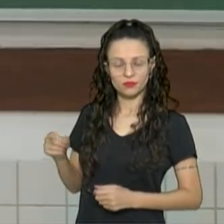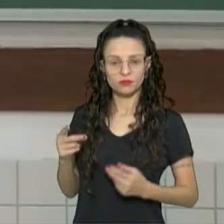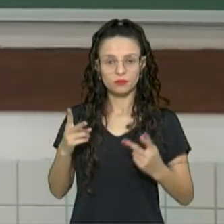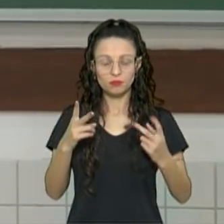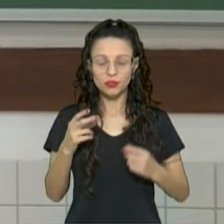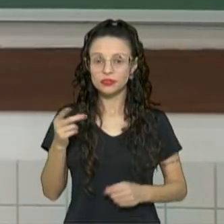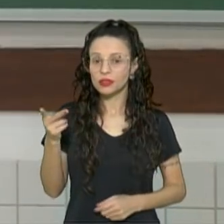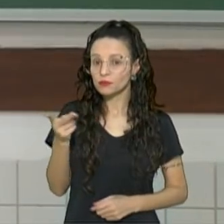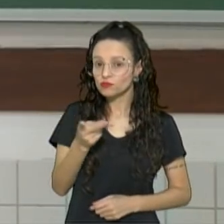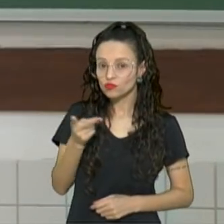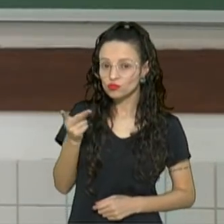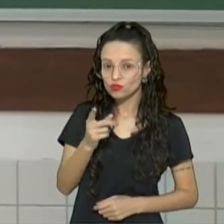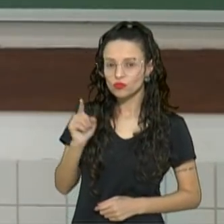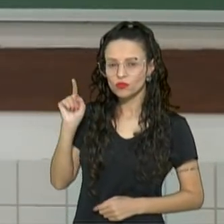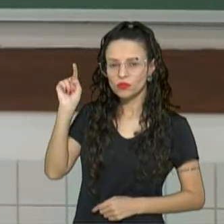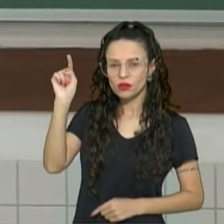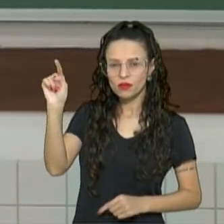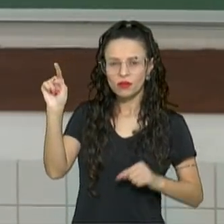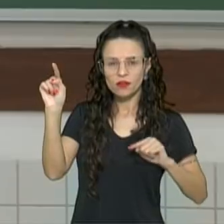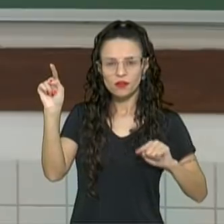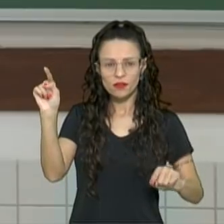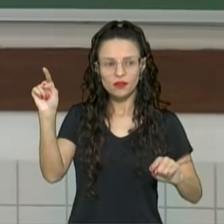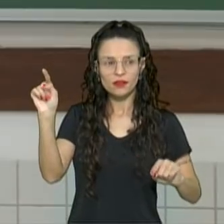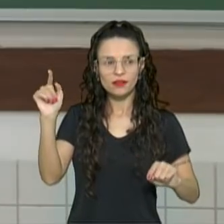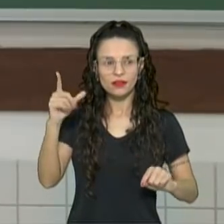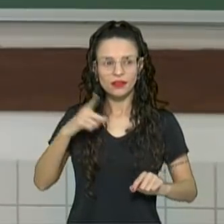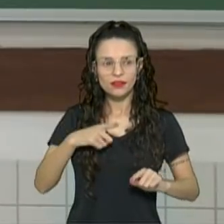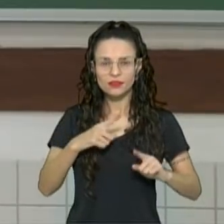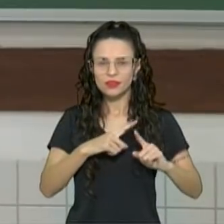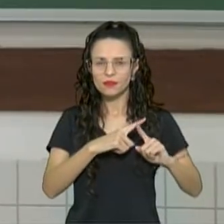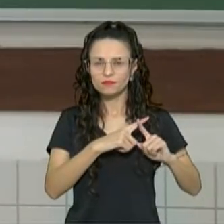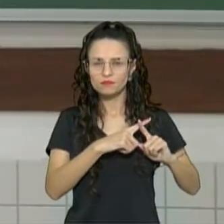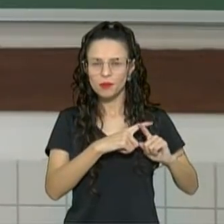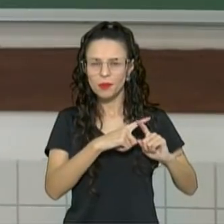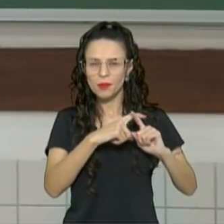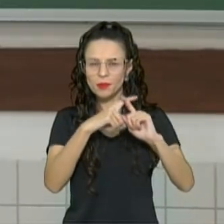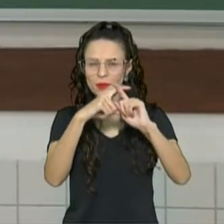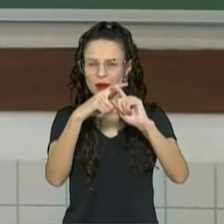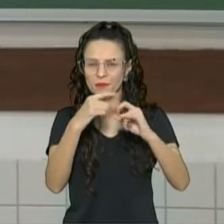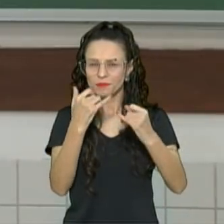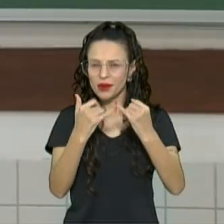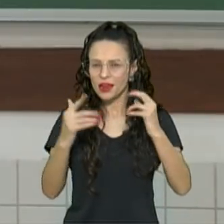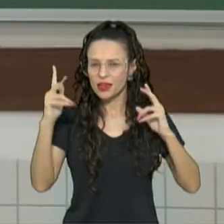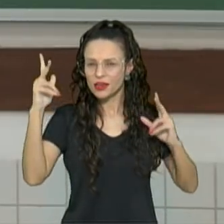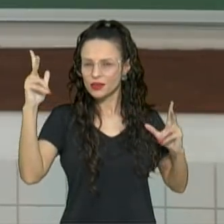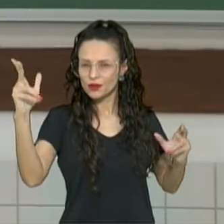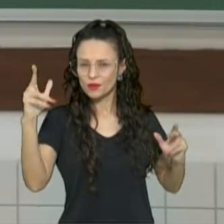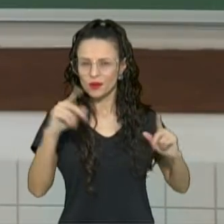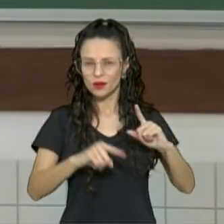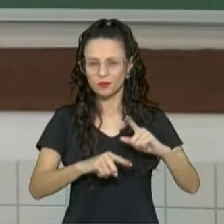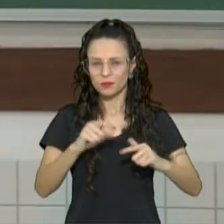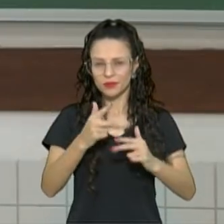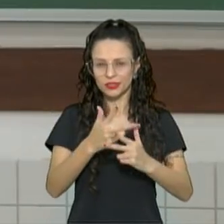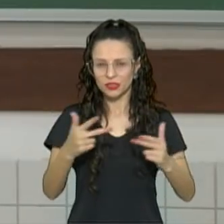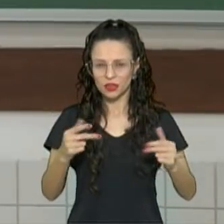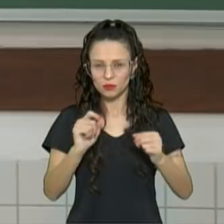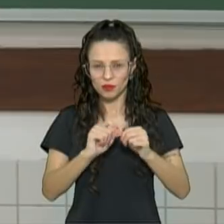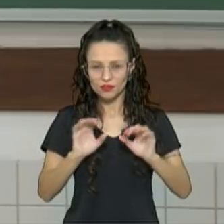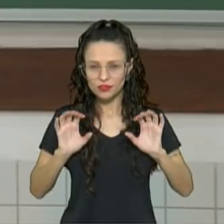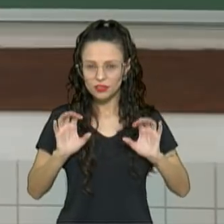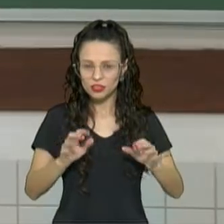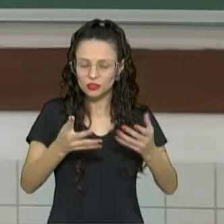nas duas, possuem grafismos, parecidos, o mesmo material é utilizado para criar as